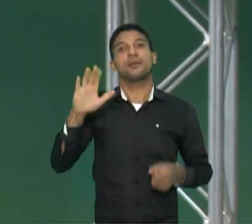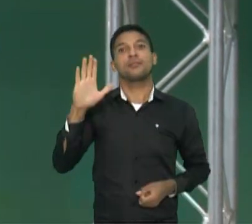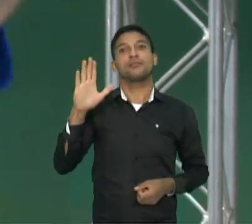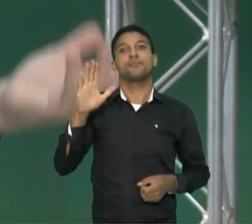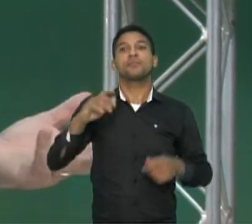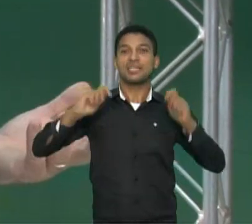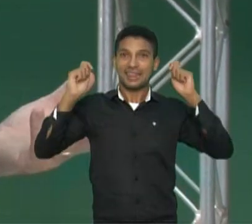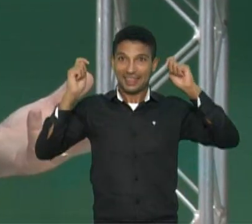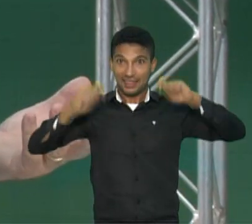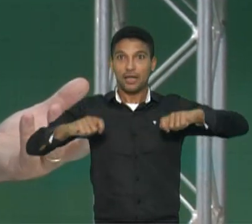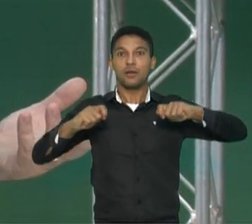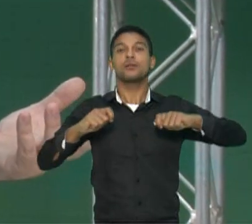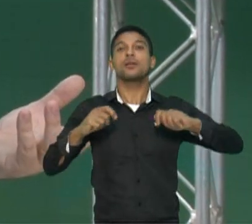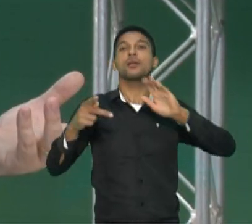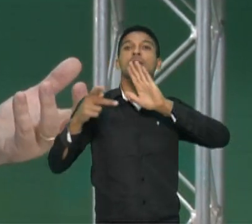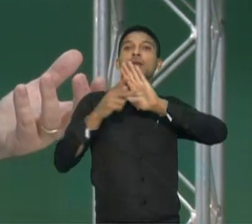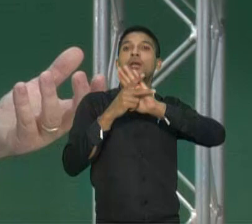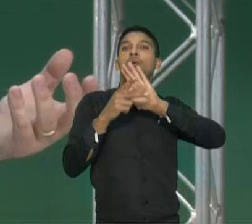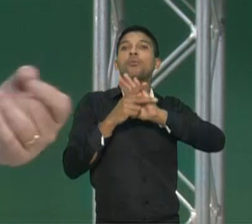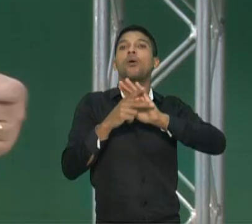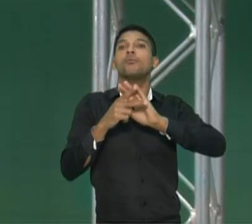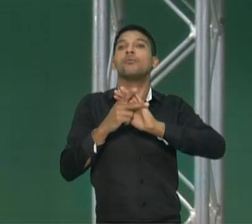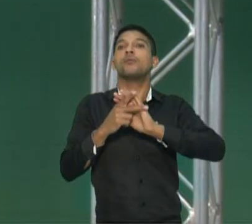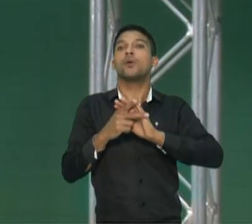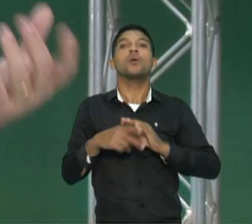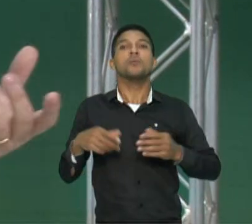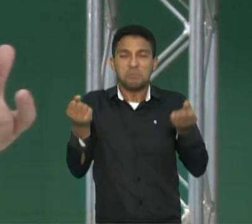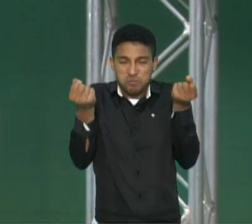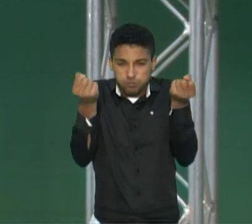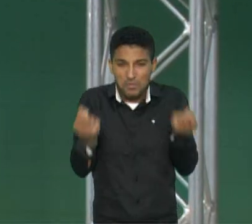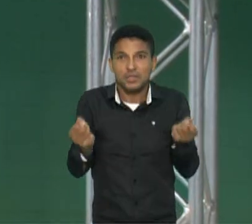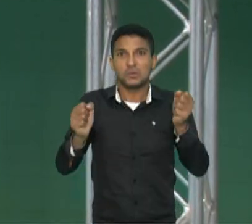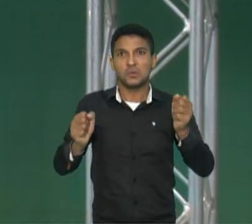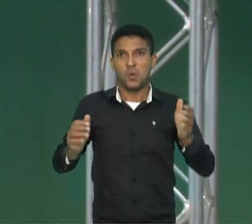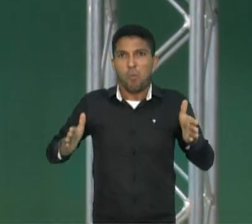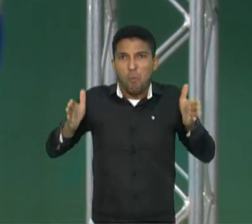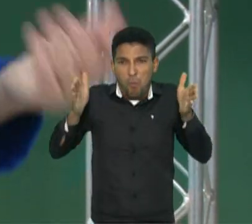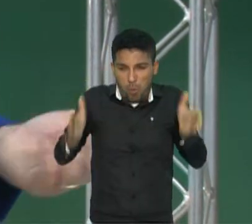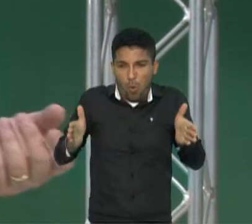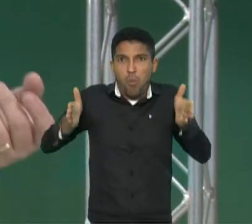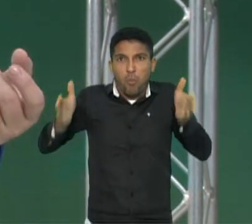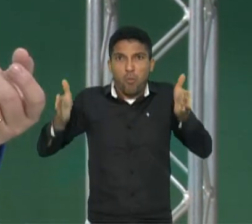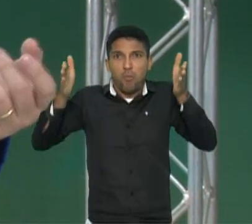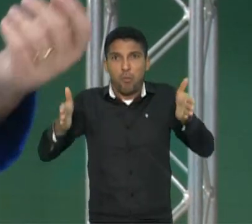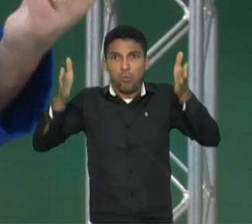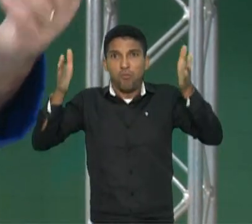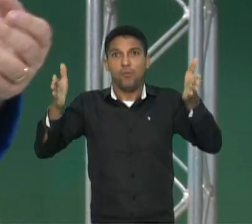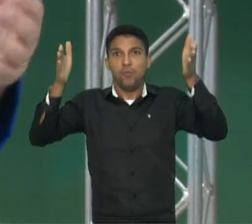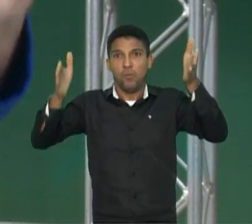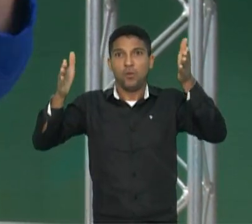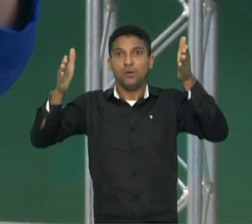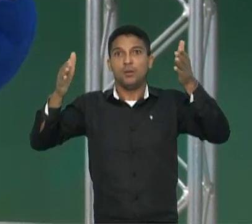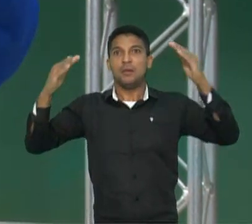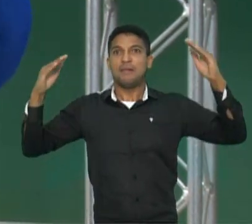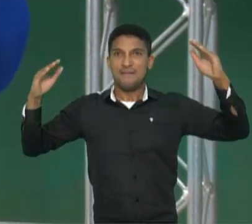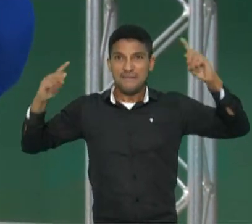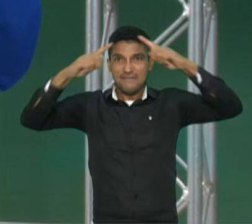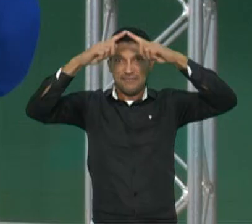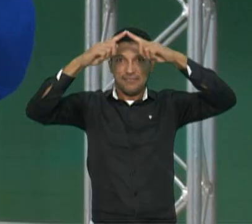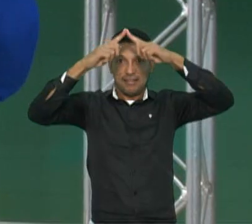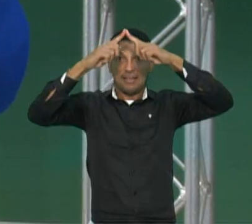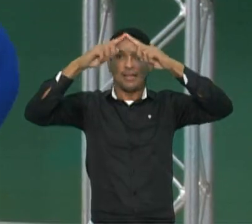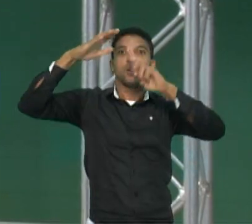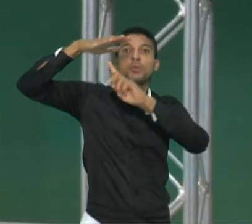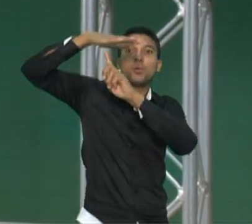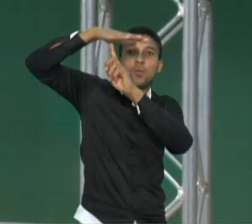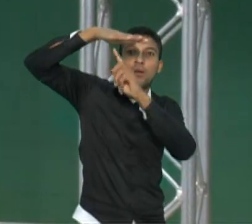vai ser uma grande característica da arte gótica, né? Essa amplitude de espaço, a exclusão de algumas paredes. Por quê? Porque o peso agora vai